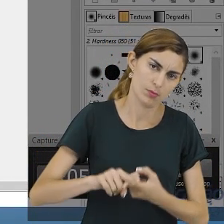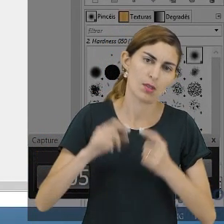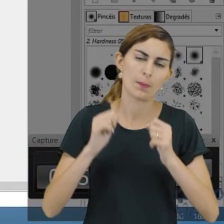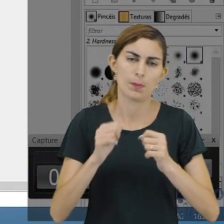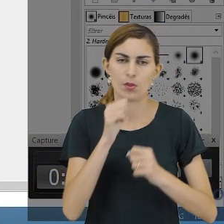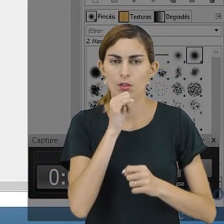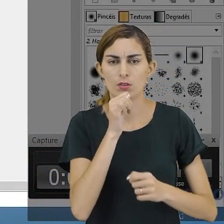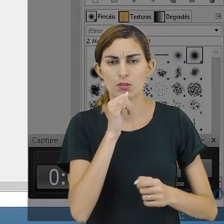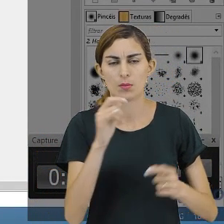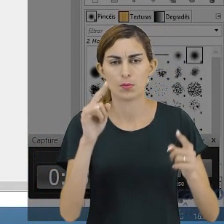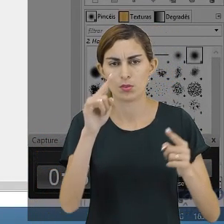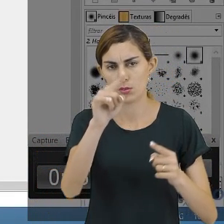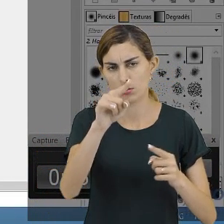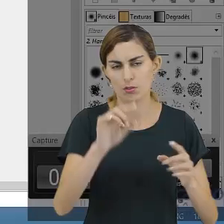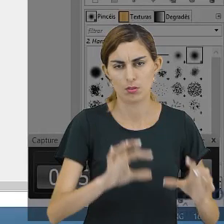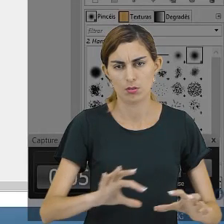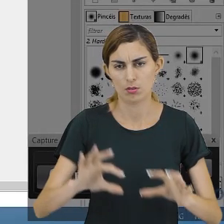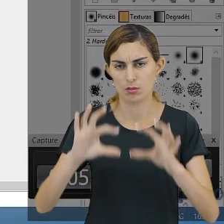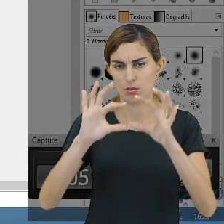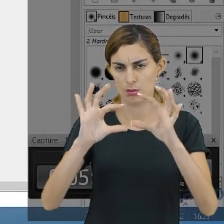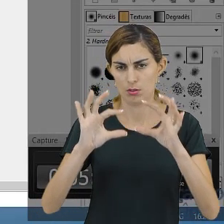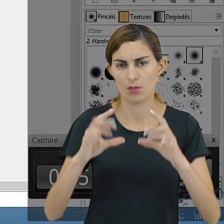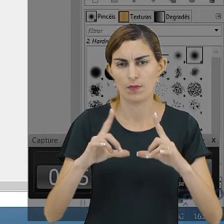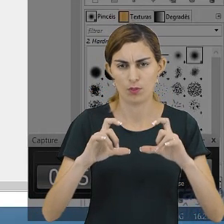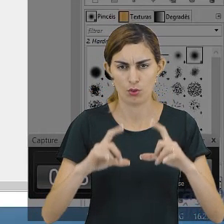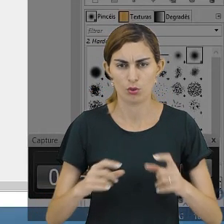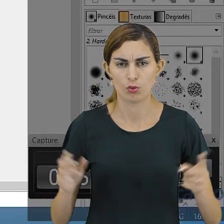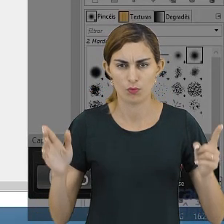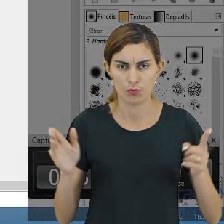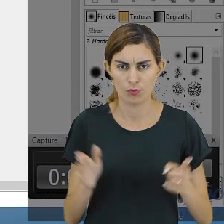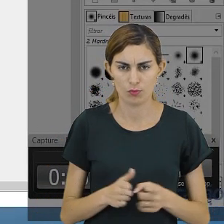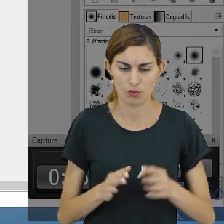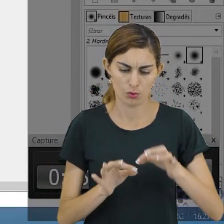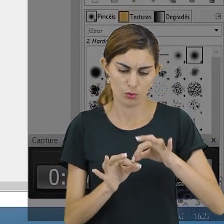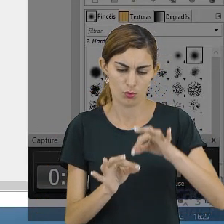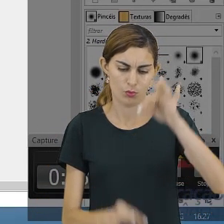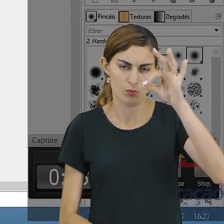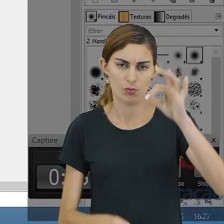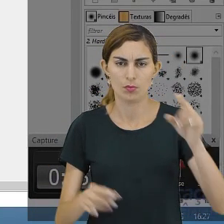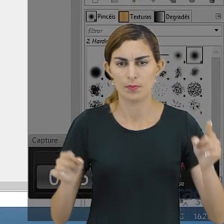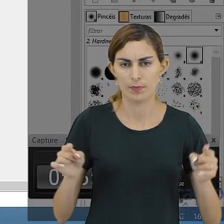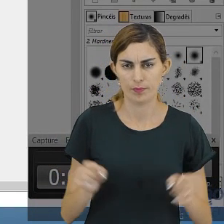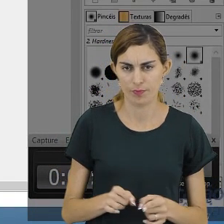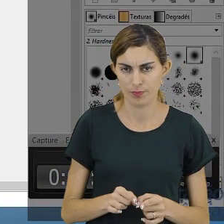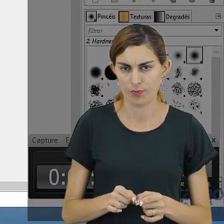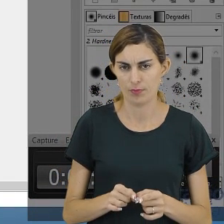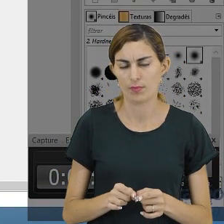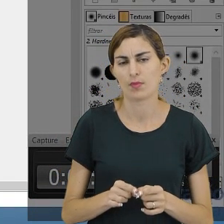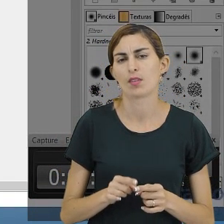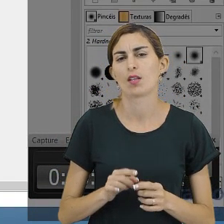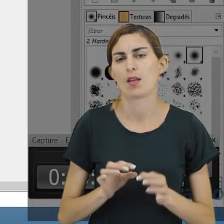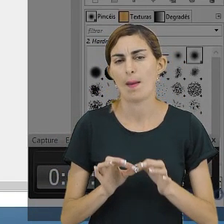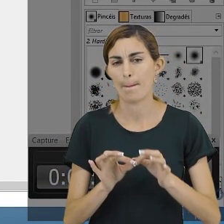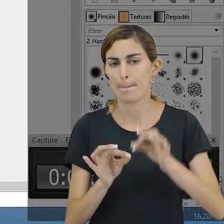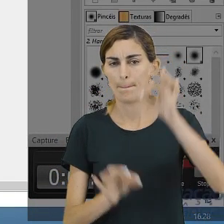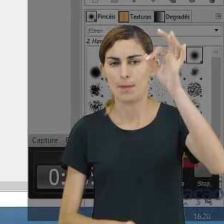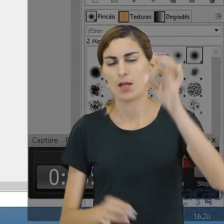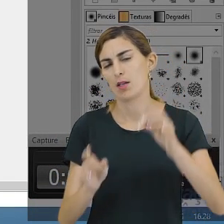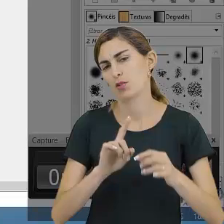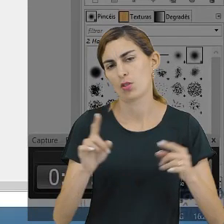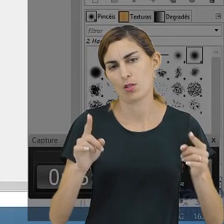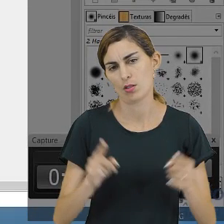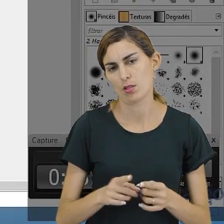exemplo, redimensionar a imagem para que ela fique com uma altura não maior do que a altura do meu banner, que é